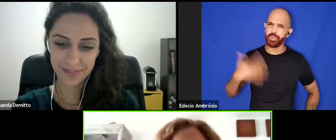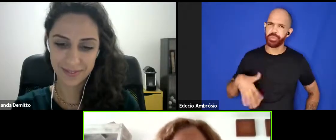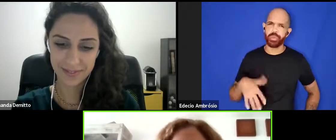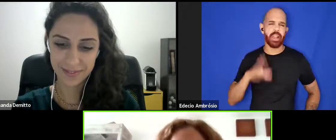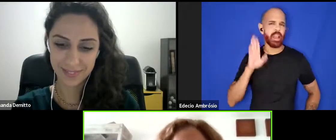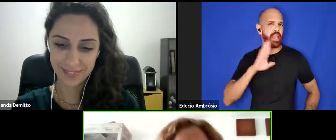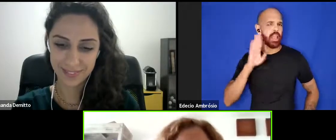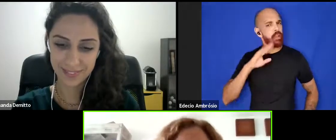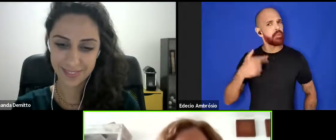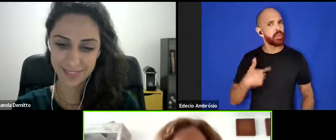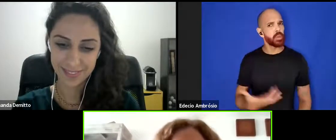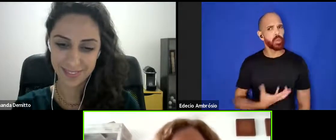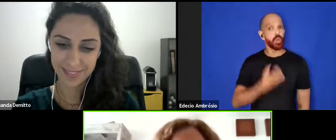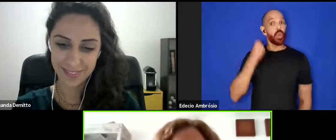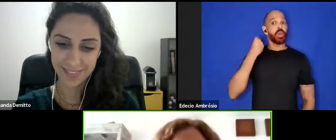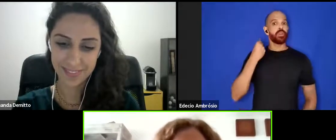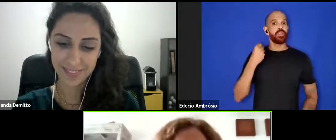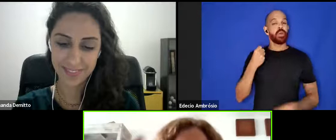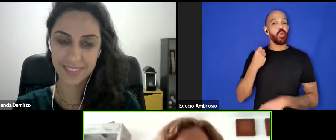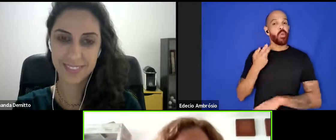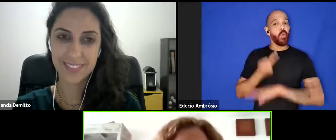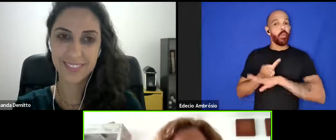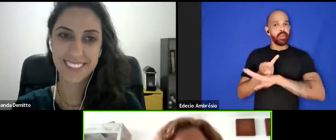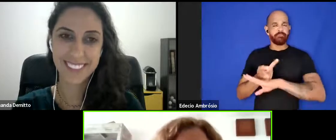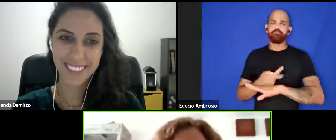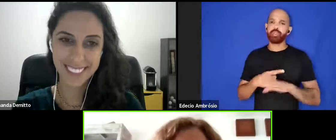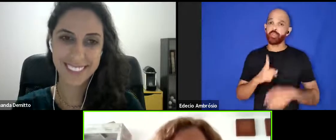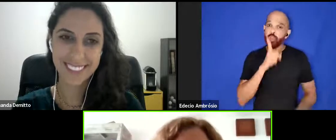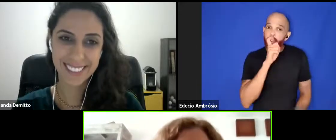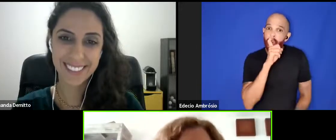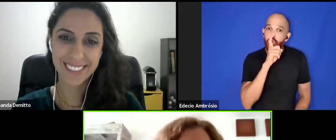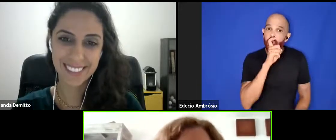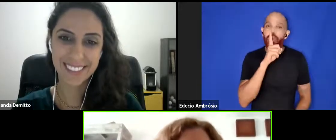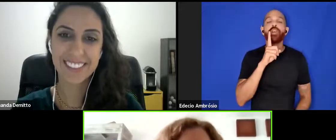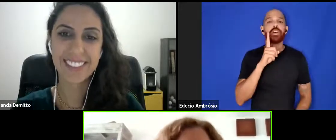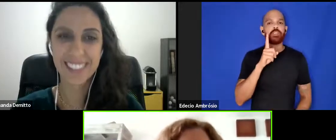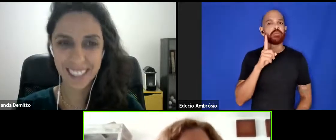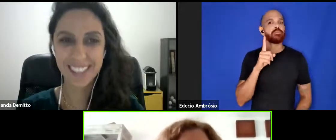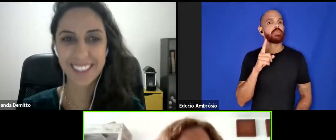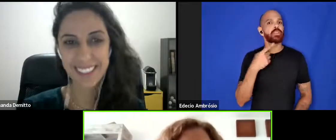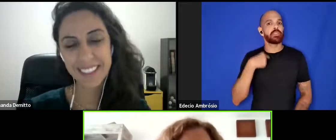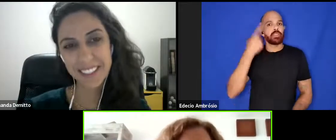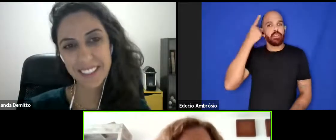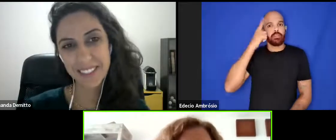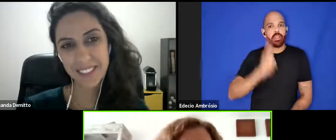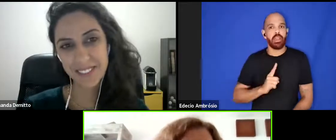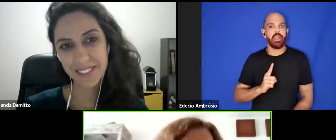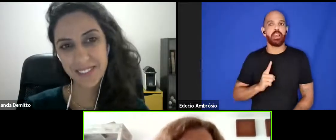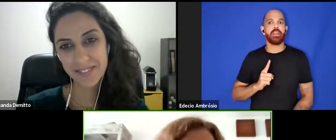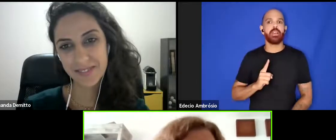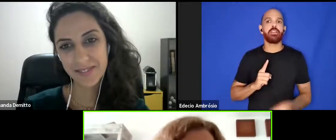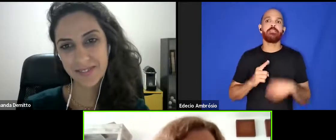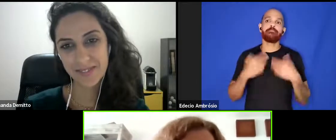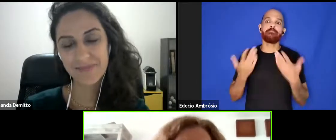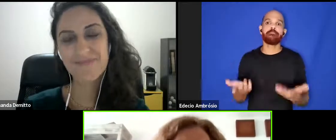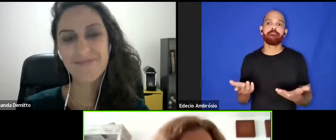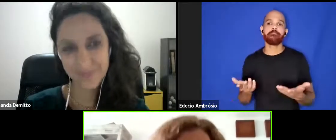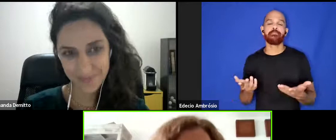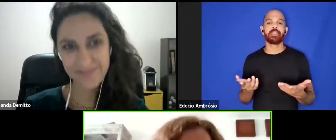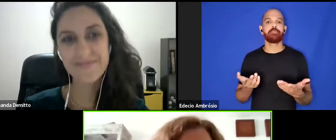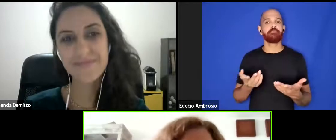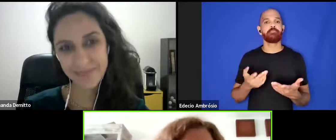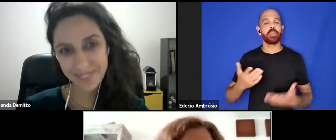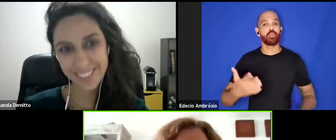muito surpresa até com o prêmio, eu juro para vocês que eu não estava esperando, e nós ficamos surpresas e